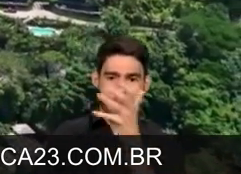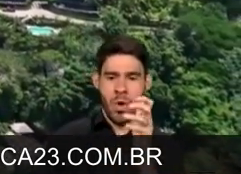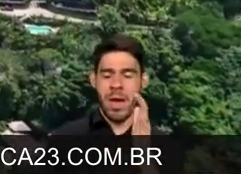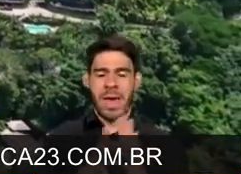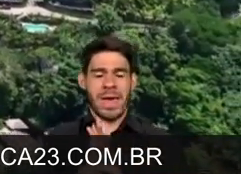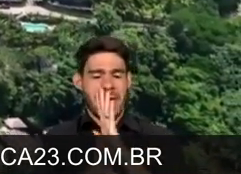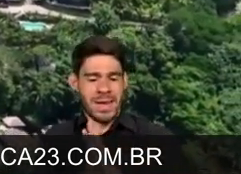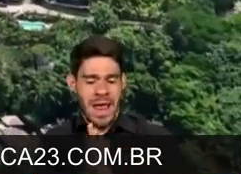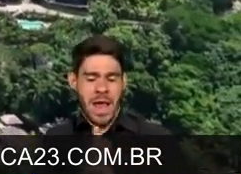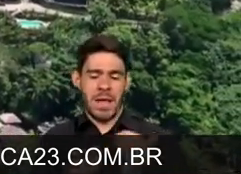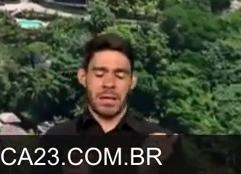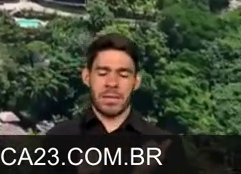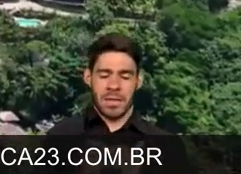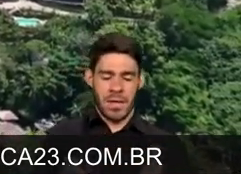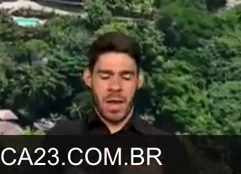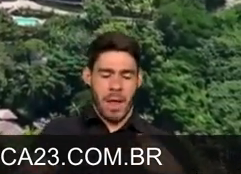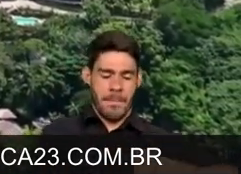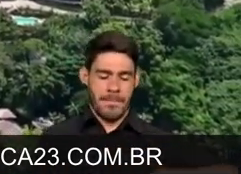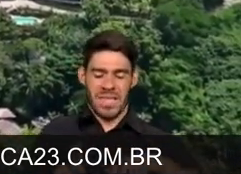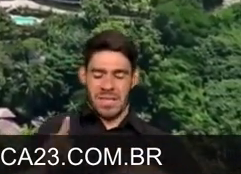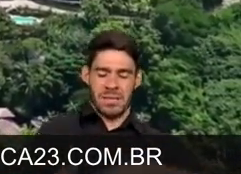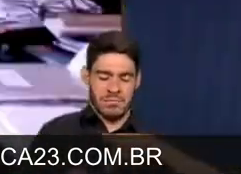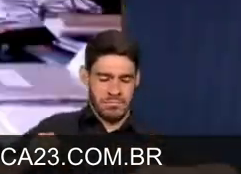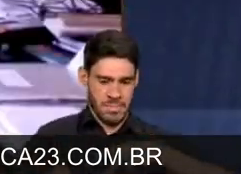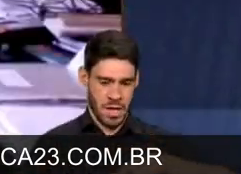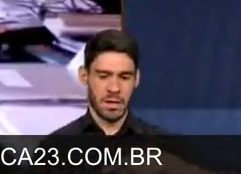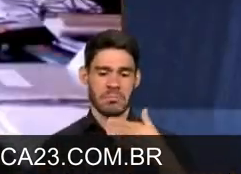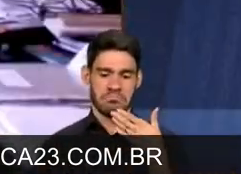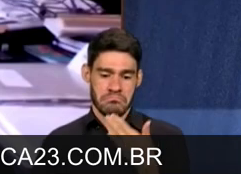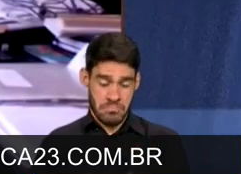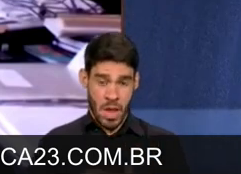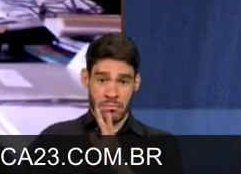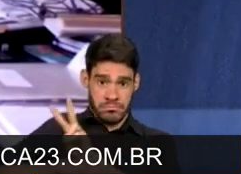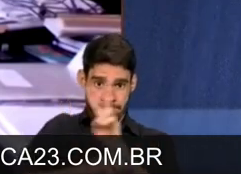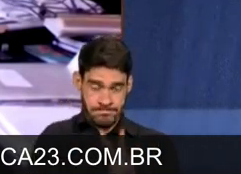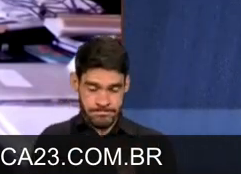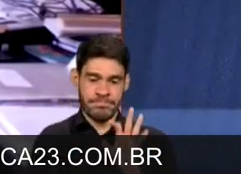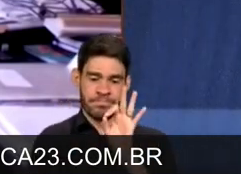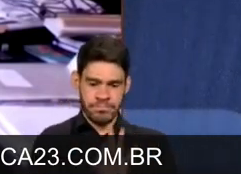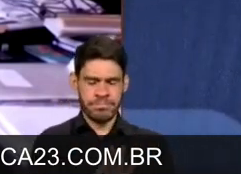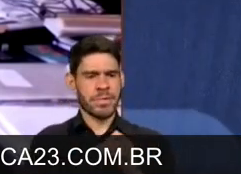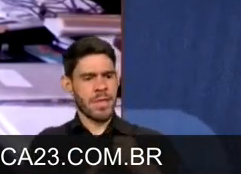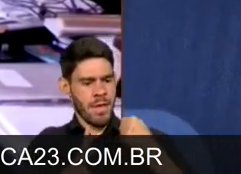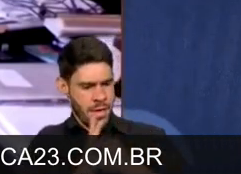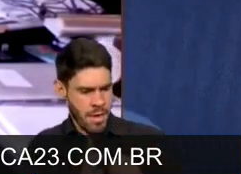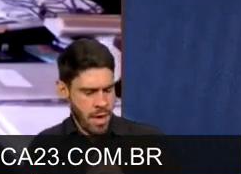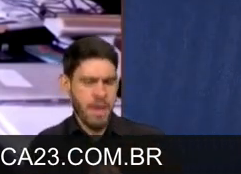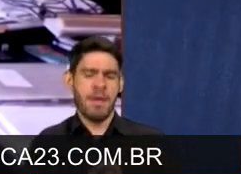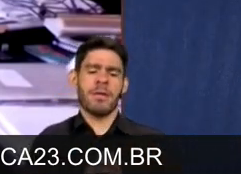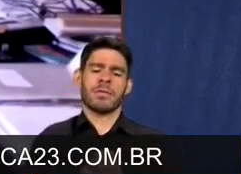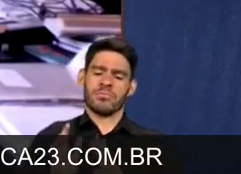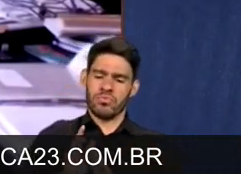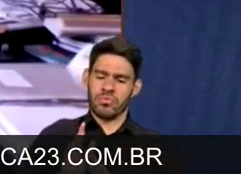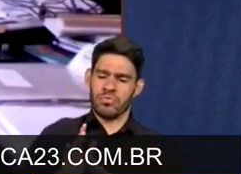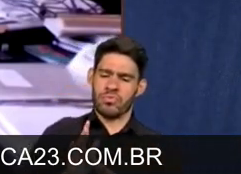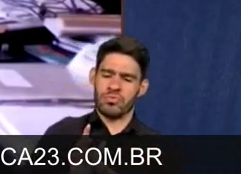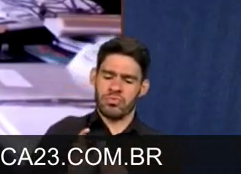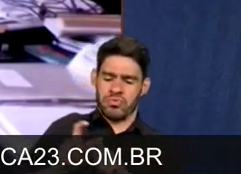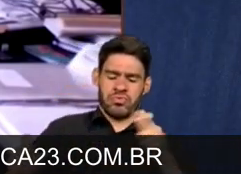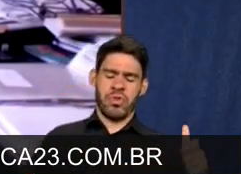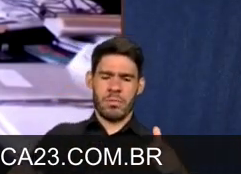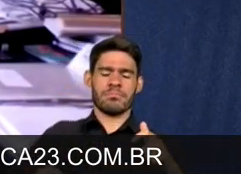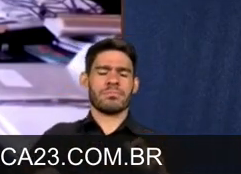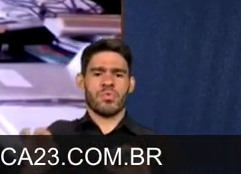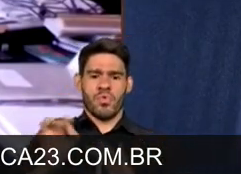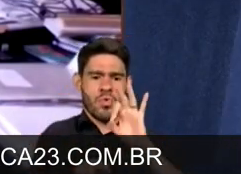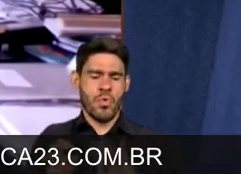tivesse sido criada por demanda da população. O Instituto de Conservação Costeira, ele tem essa bandeira de contenção do crescimento desordenado,